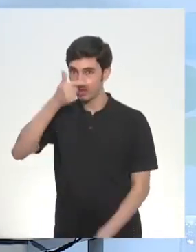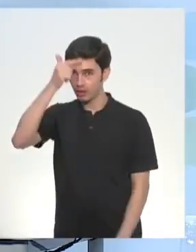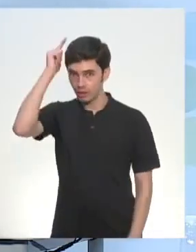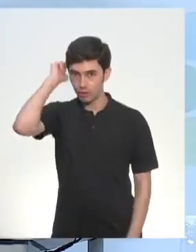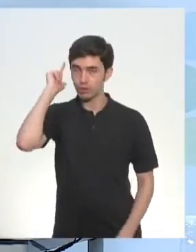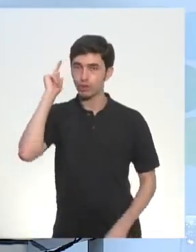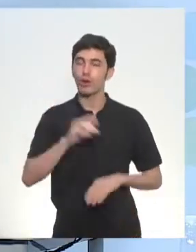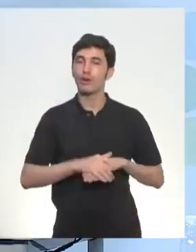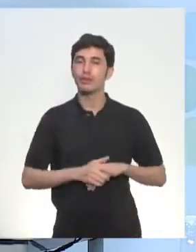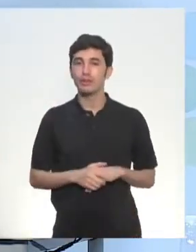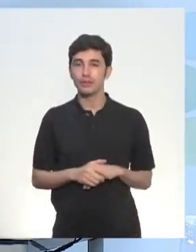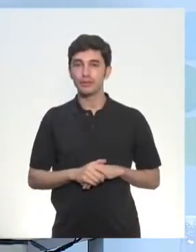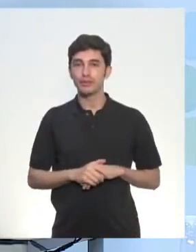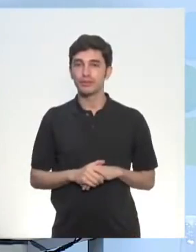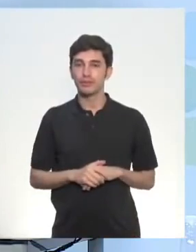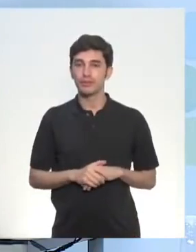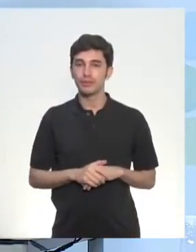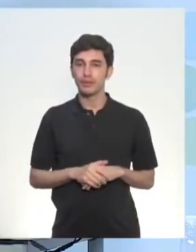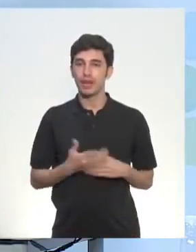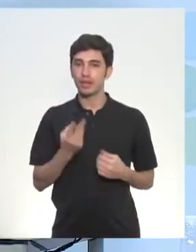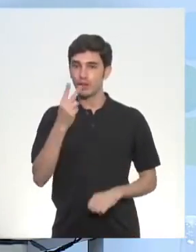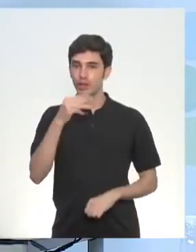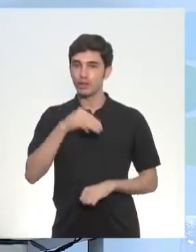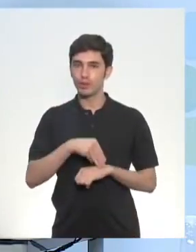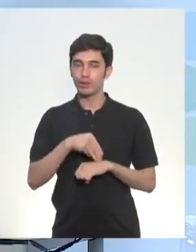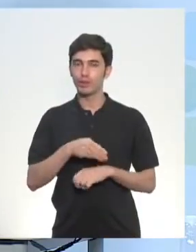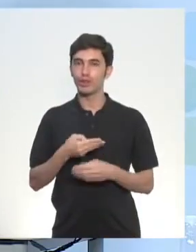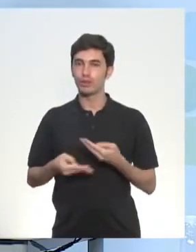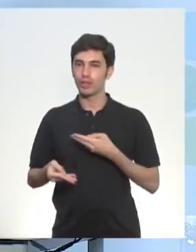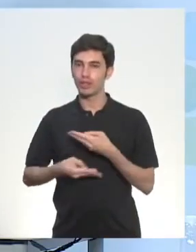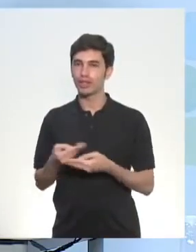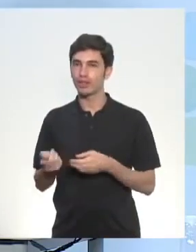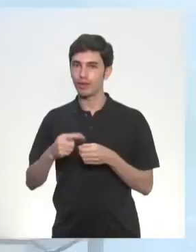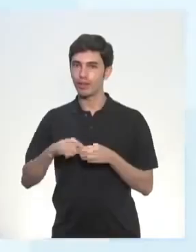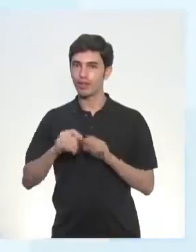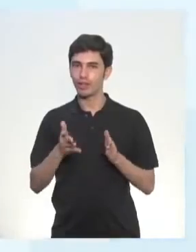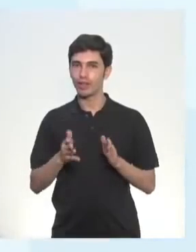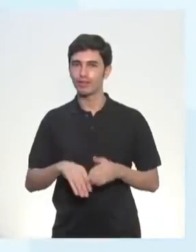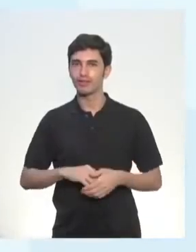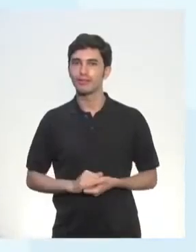moderador. That's E it. aí, vocês têm agora 2 minutinhos e a gente já volta.